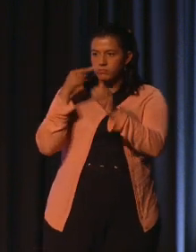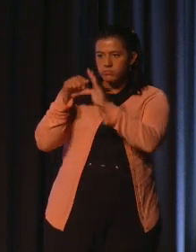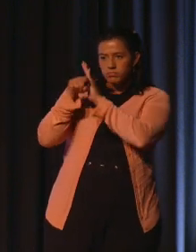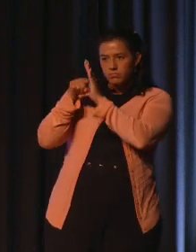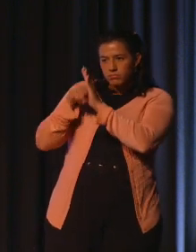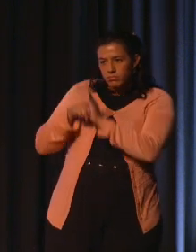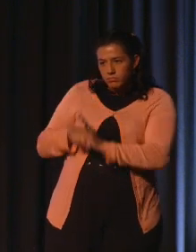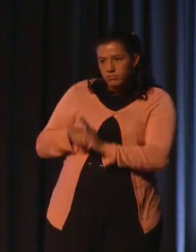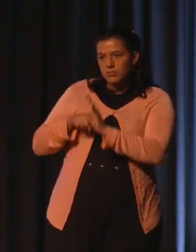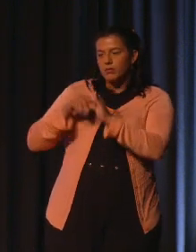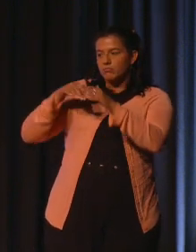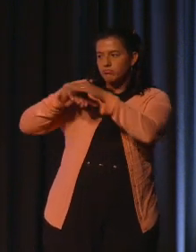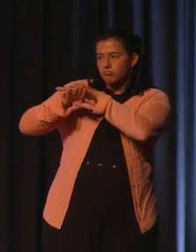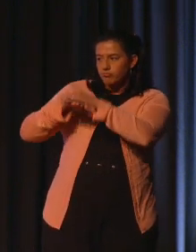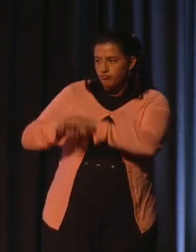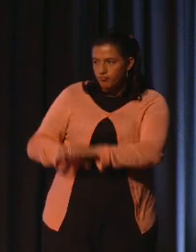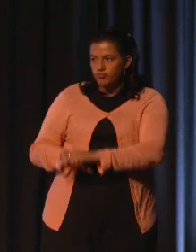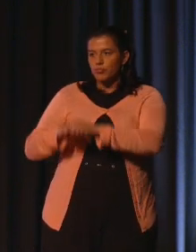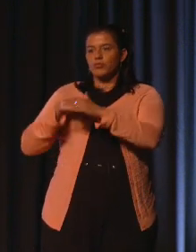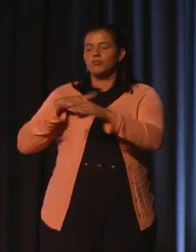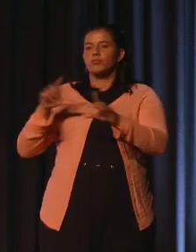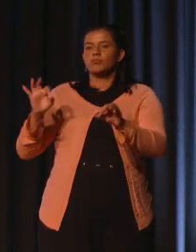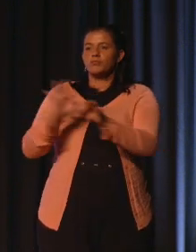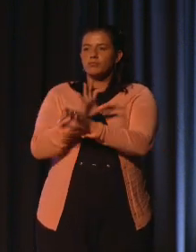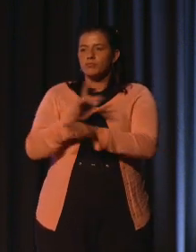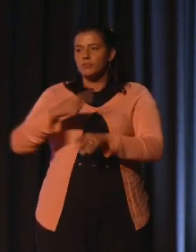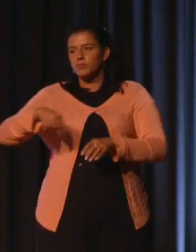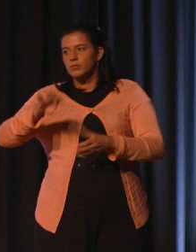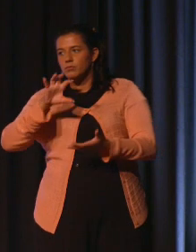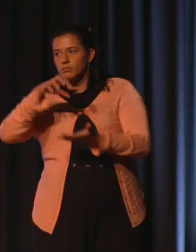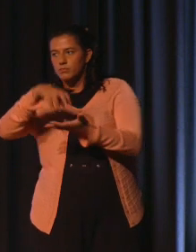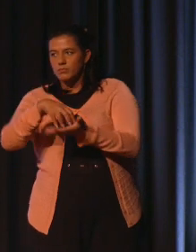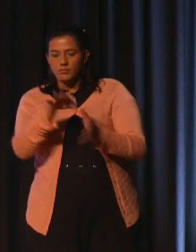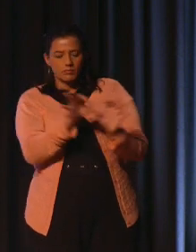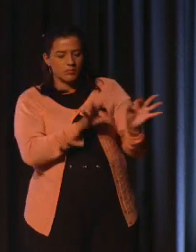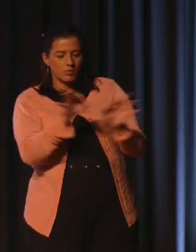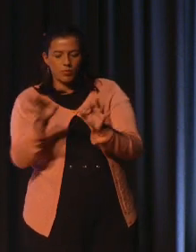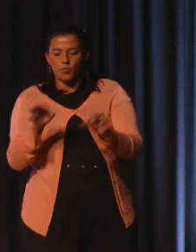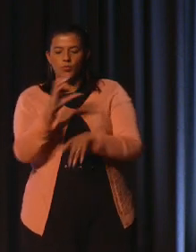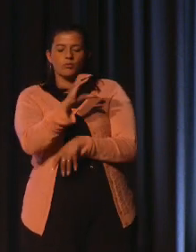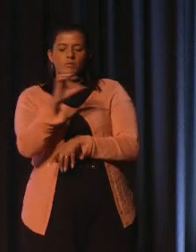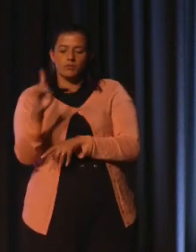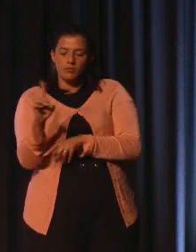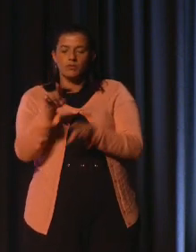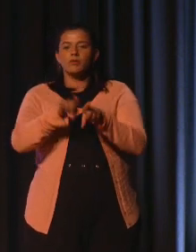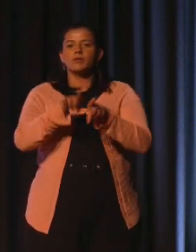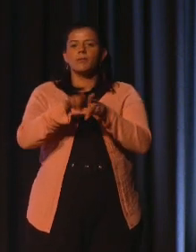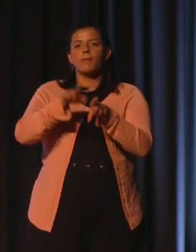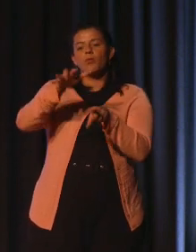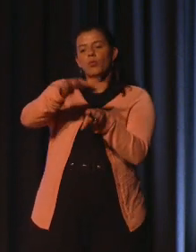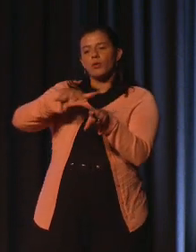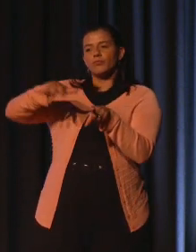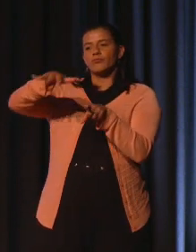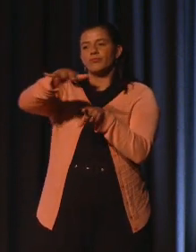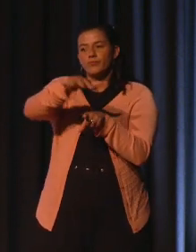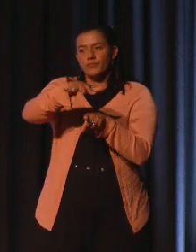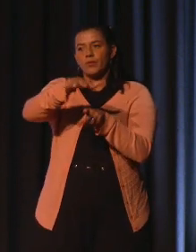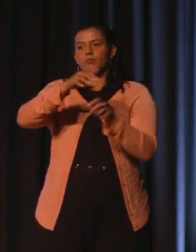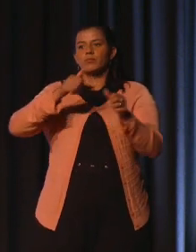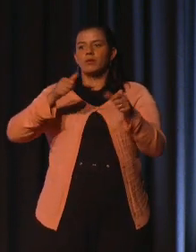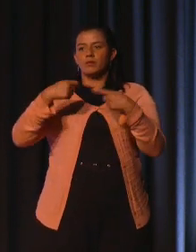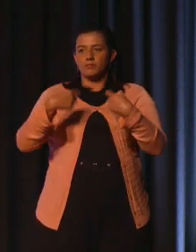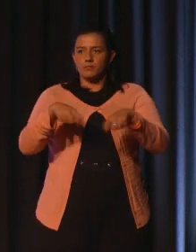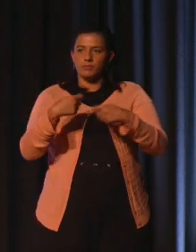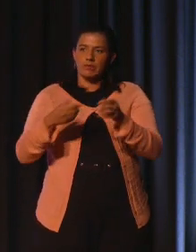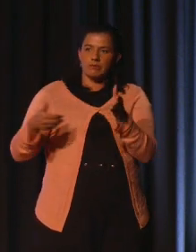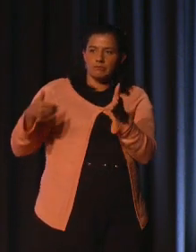monitorar o estoque em todas as unidades assistenciais, né? Eu tenho um Hemocentro coordenador e tenho os Hemocentros regionais. Então, como coordenador, a gente tem que